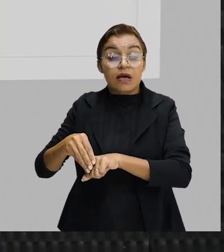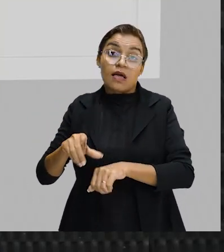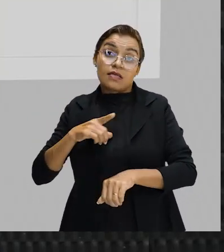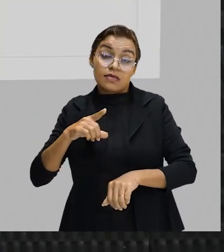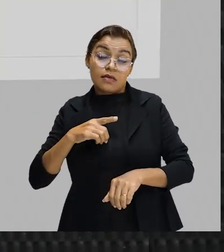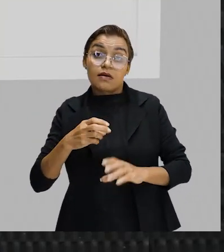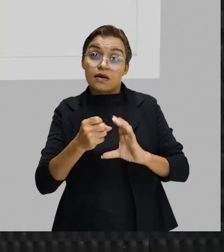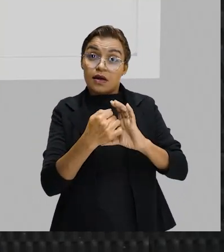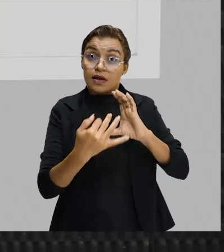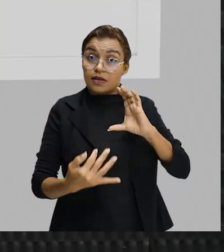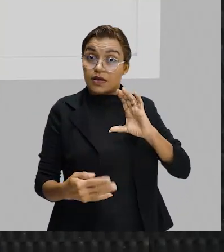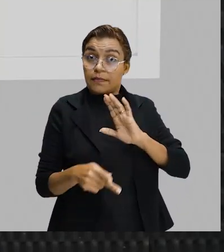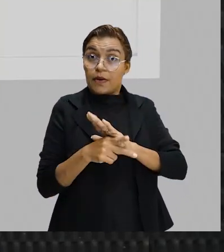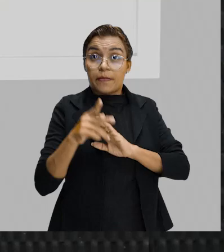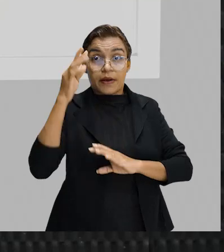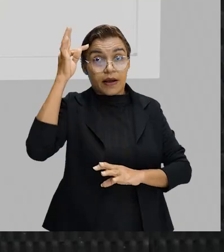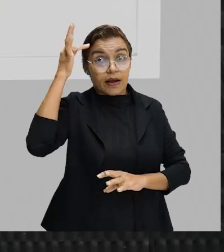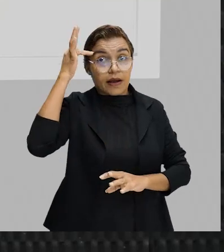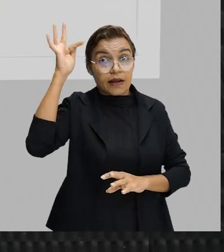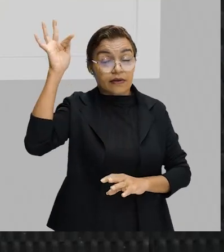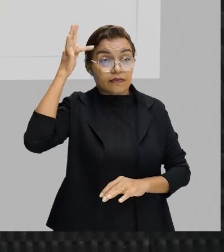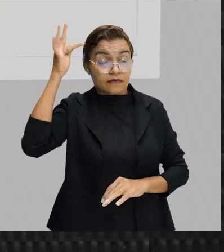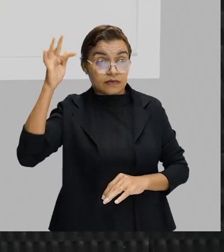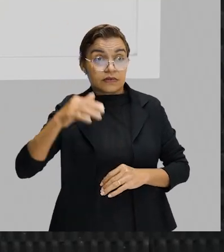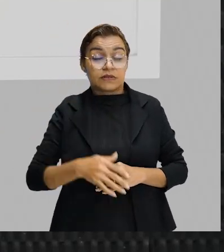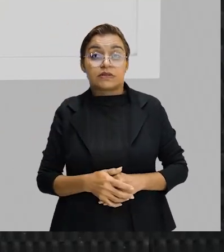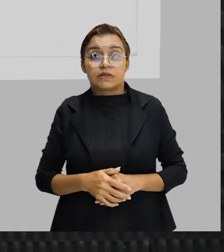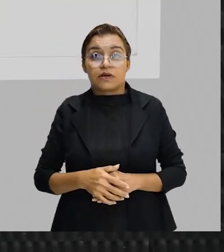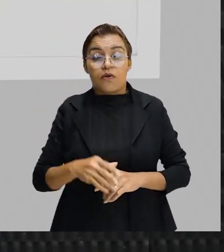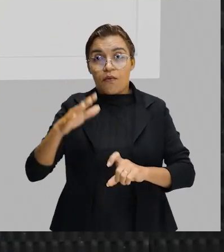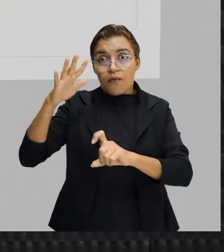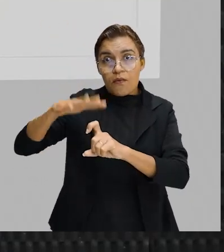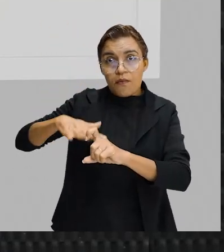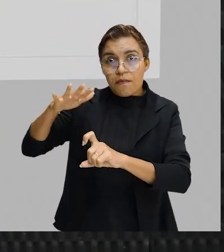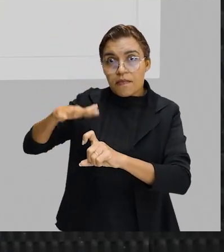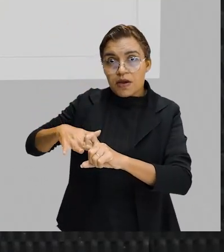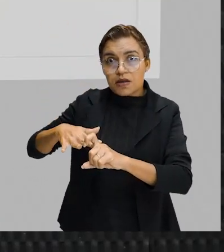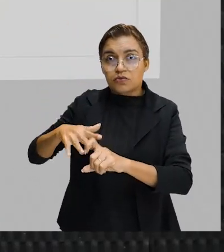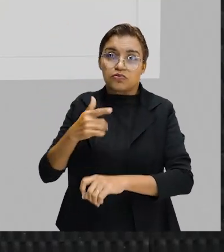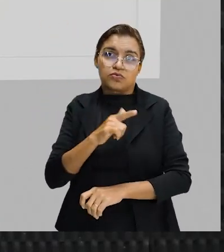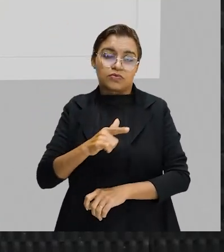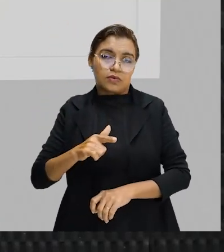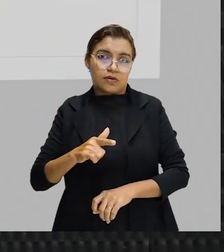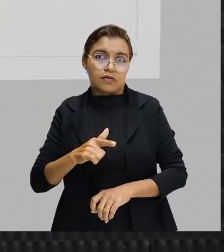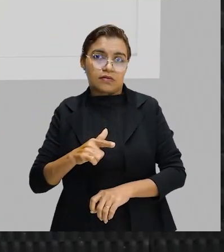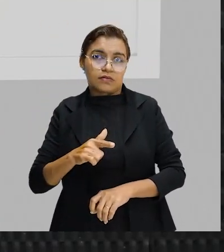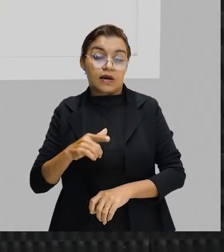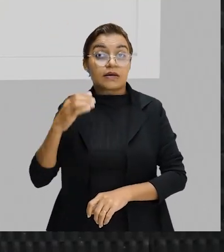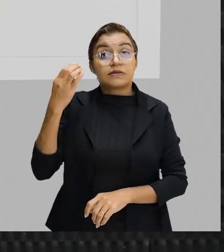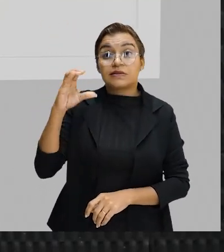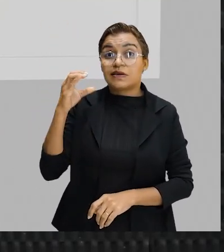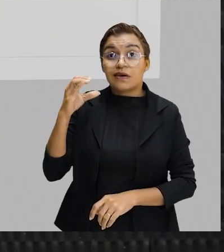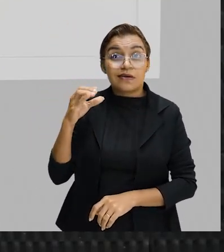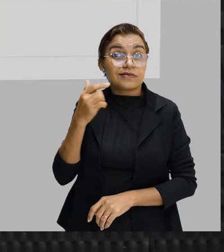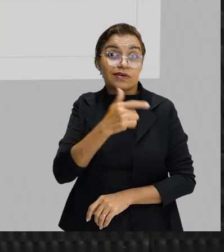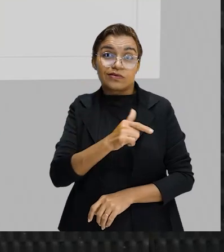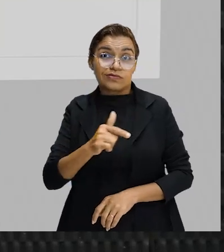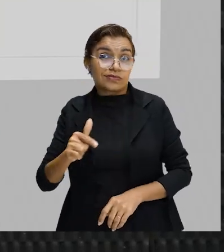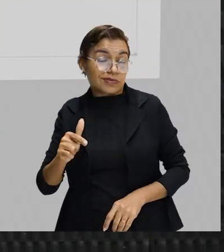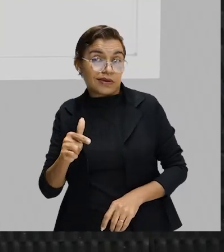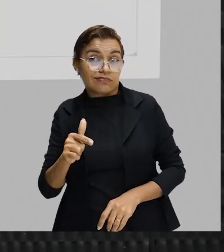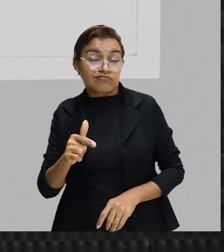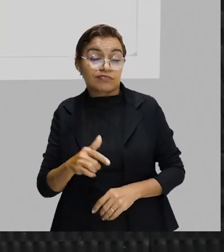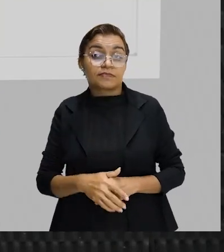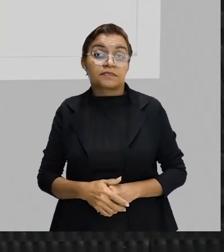características que a filosofia tem, que o mito não tem, que o senso comum não tem, que a própria ciência às vezes também não tem tanto assim.